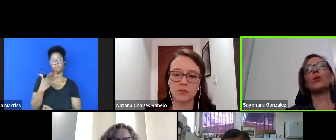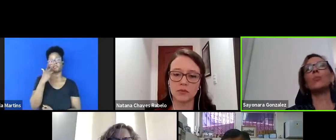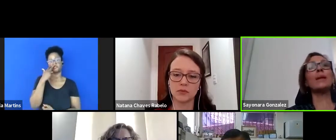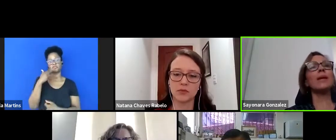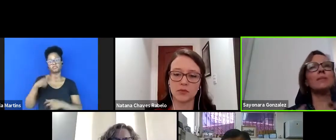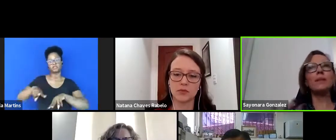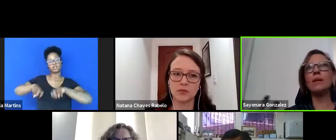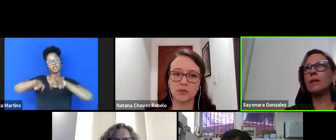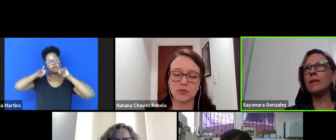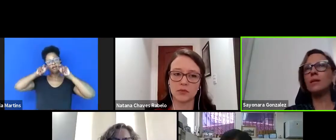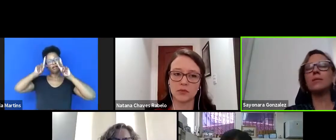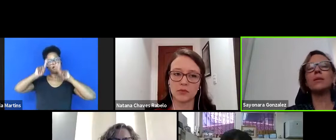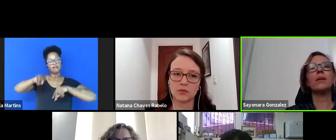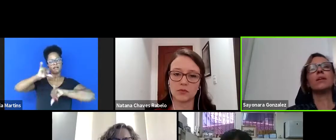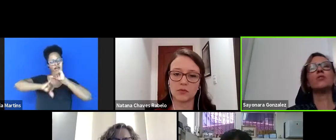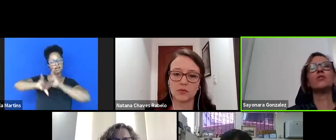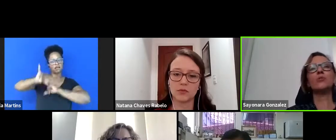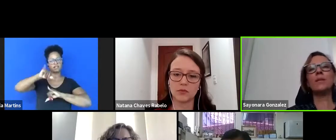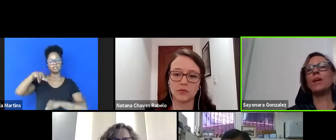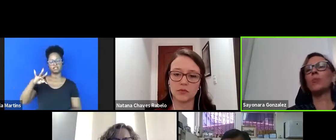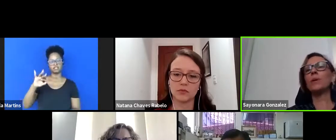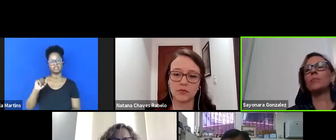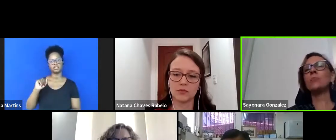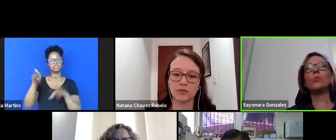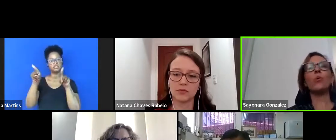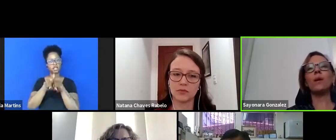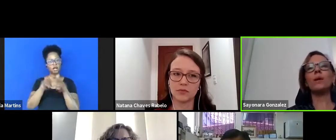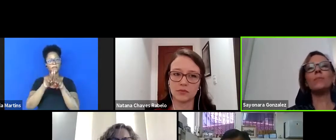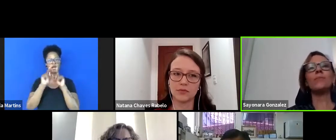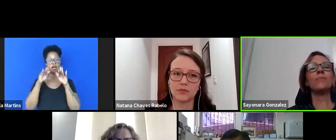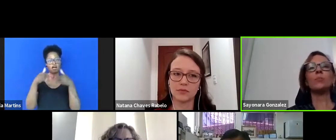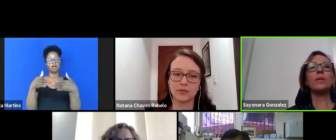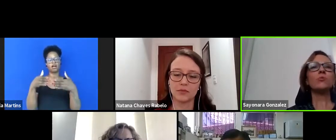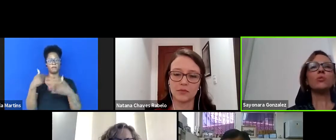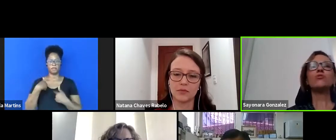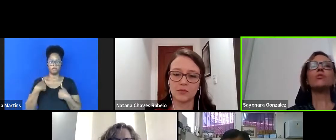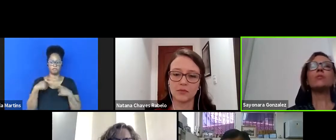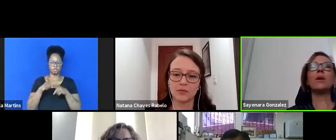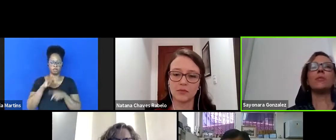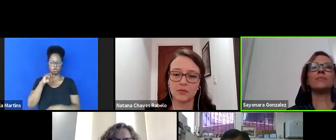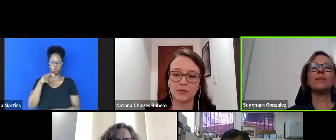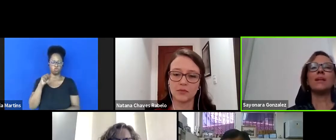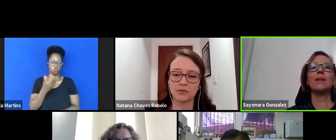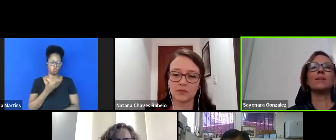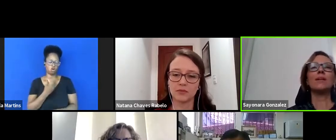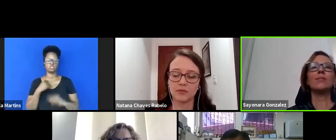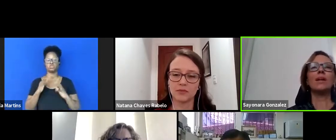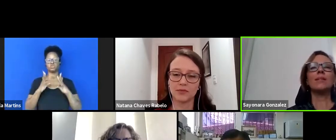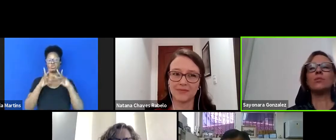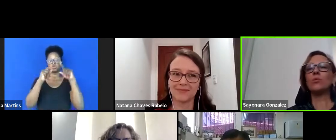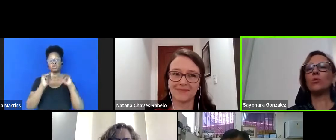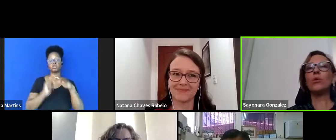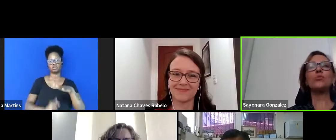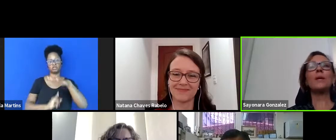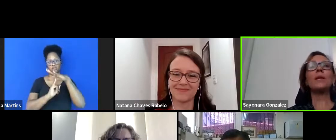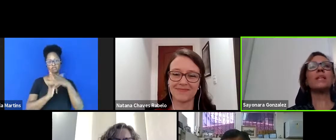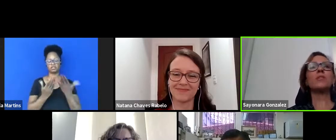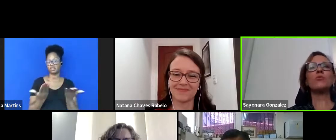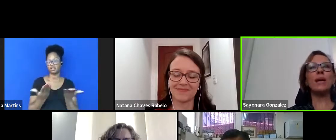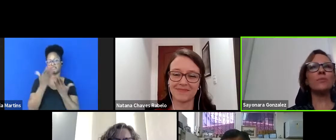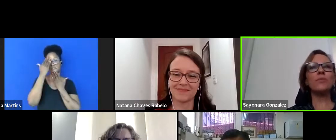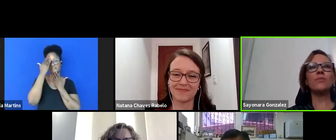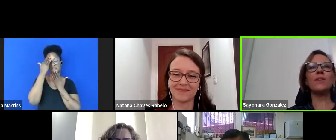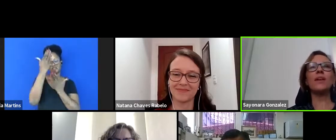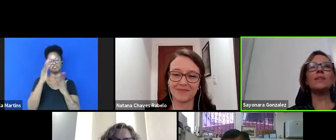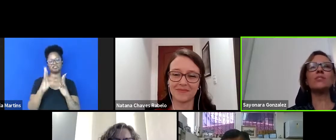para o laboratório, para a Natana, em especial para mim, para o Juan e para toda a instituição. Então, agradeço a